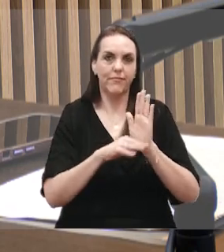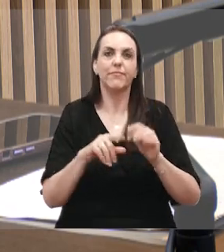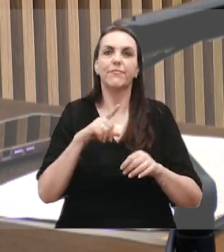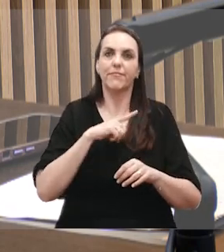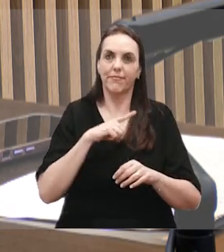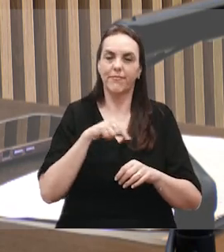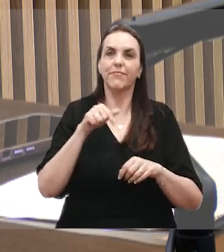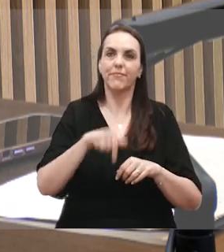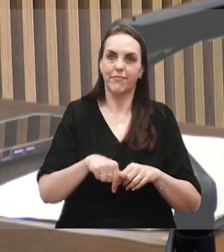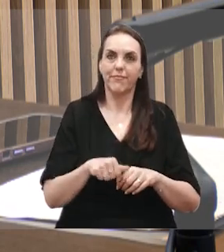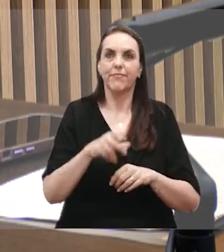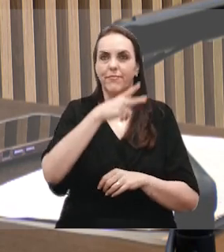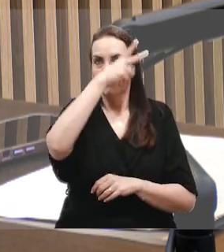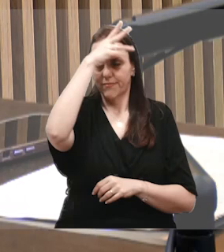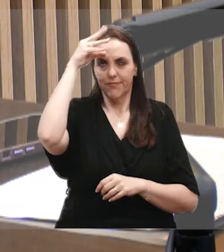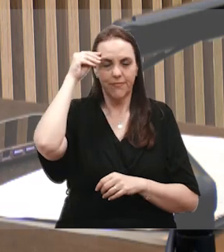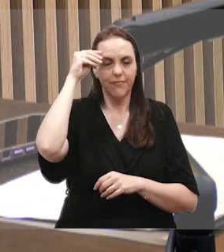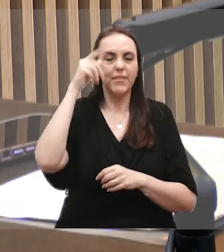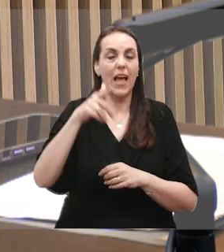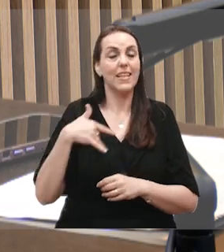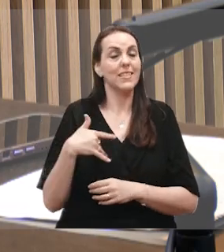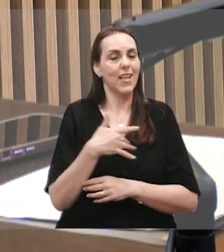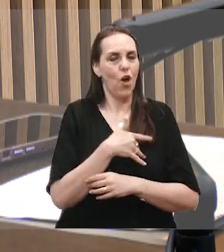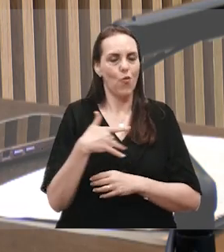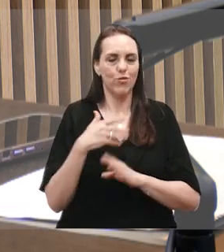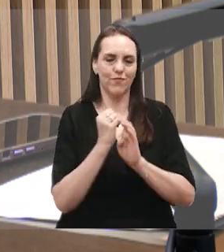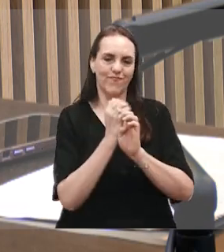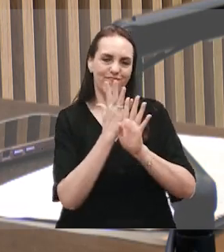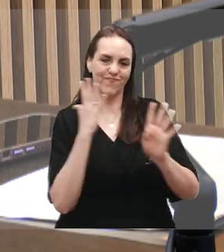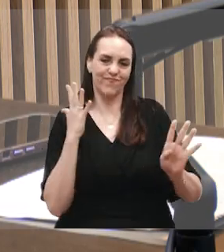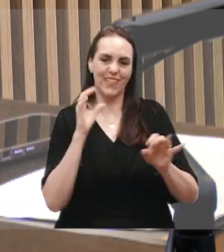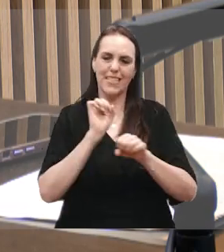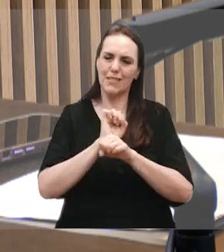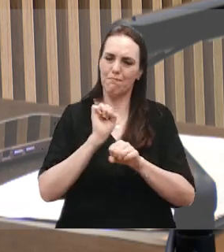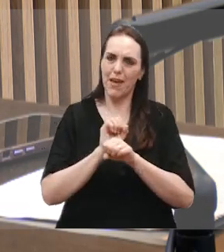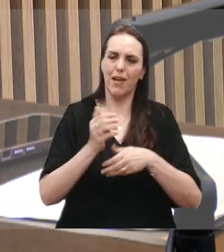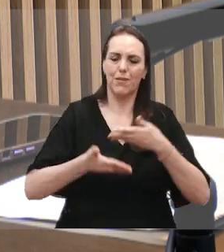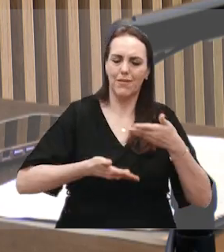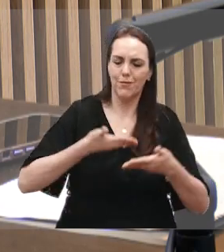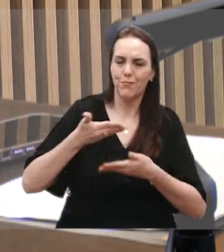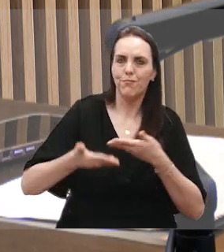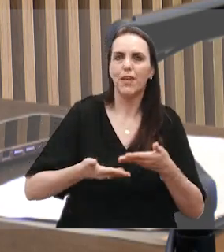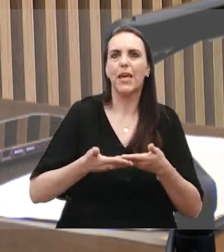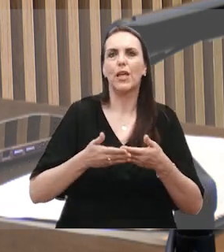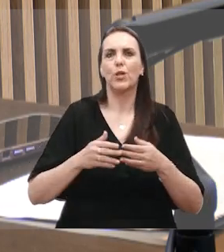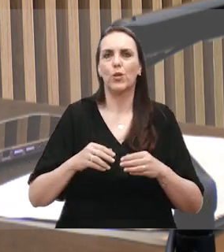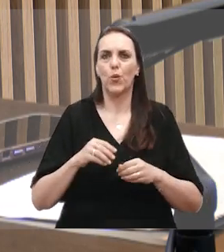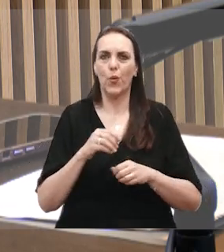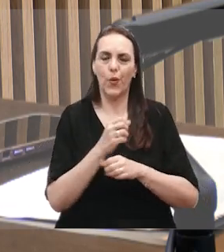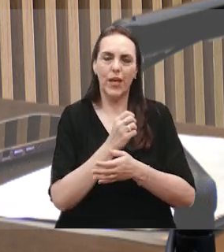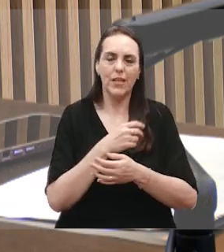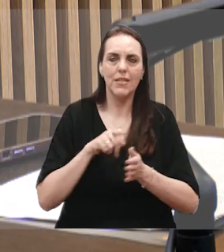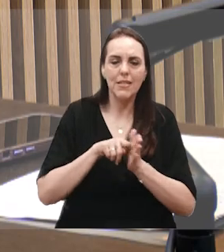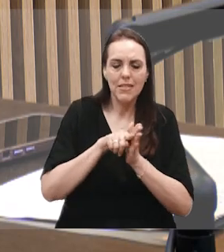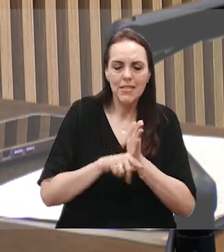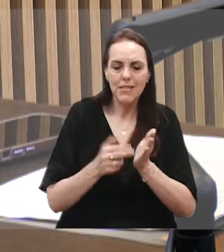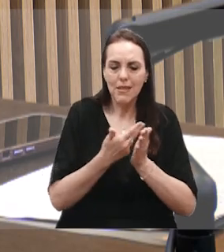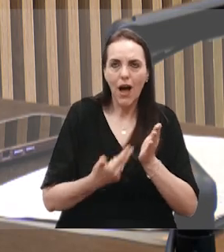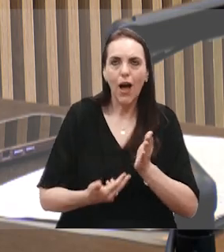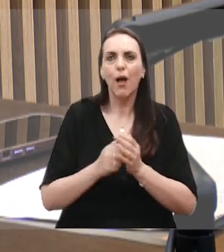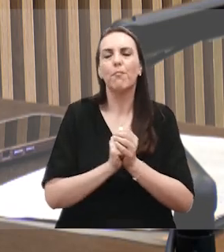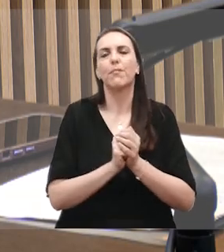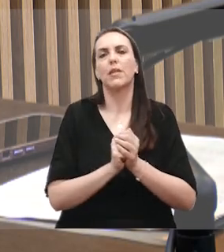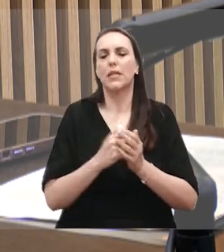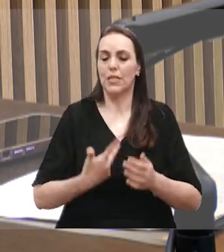nosso município é a questão da saúde. As filas de espera para consultas, para exames e para cirurgias, né? Não falando das eletivas, ela até